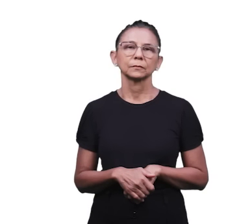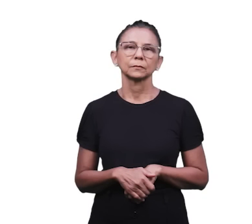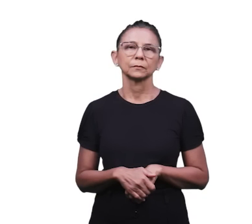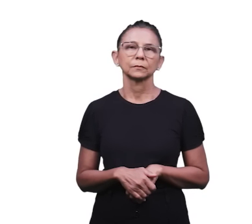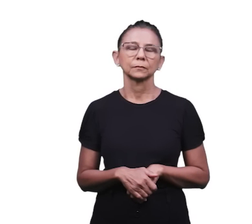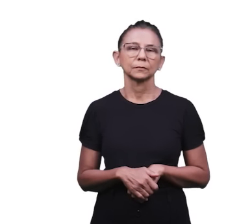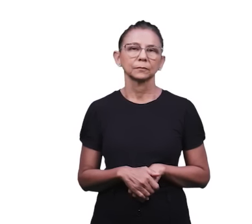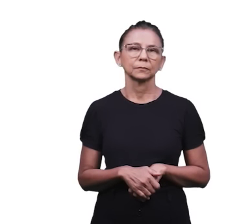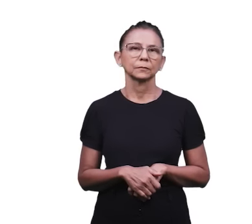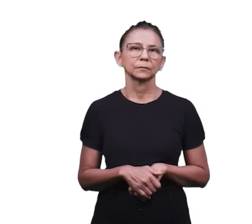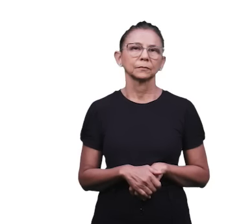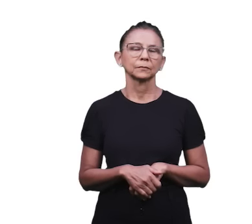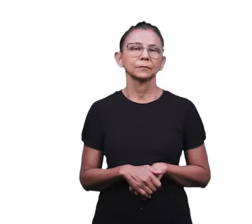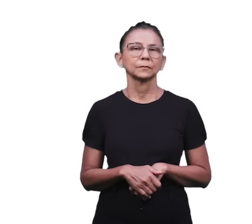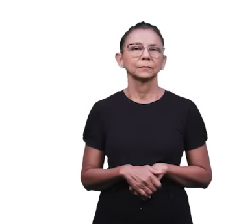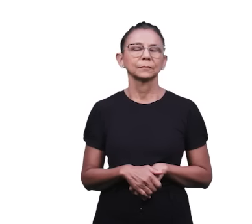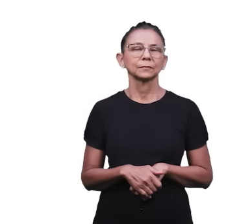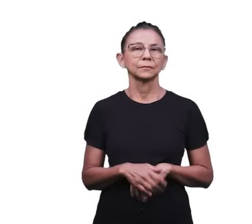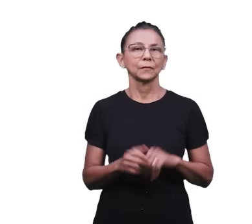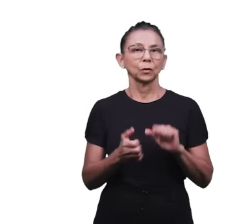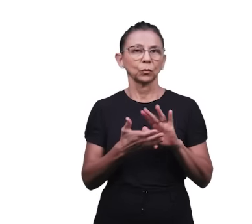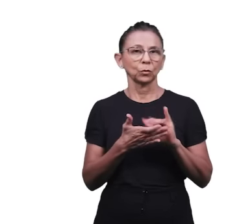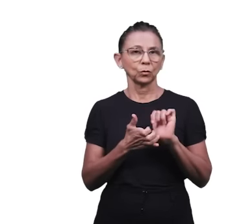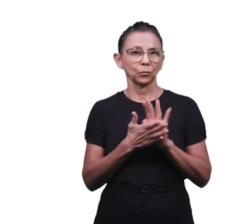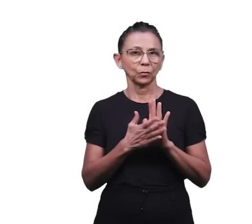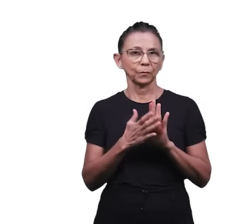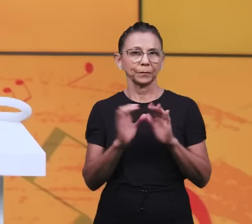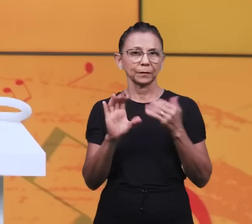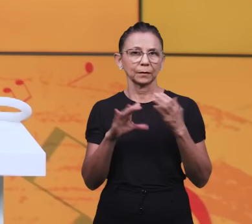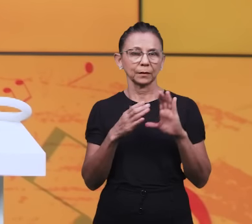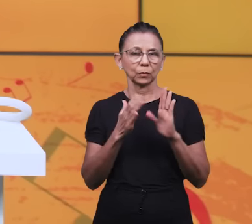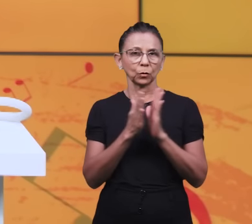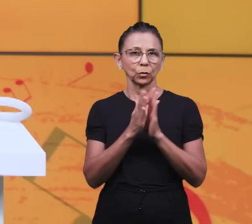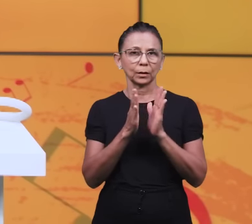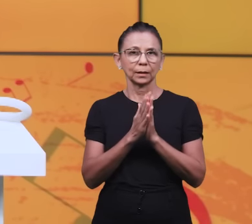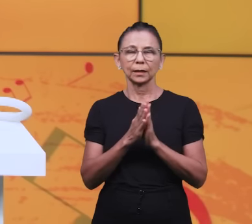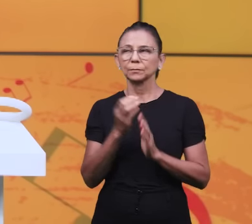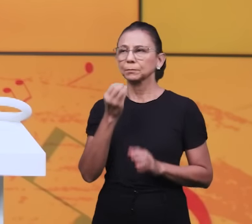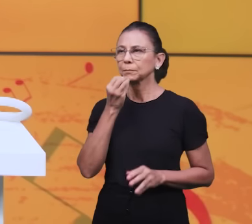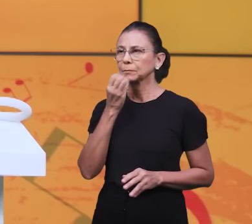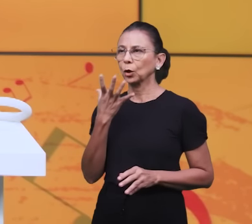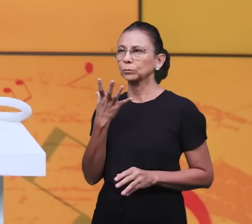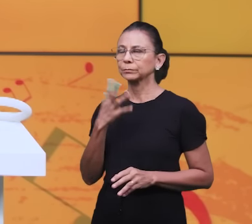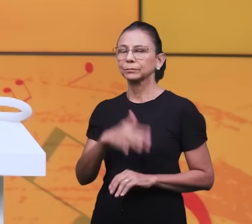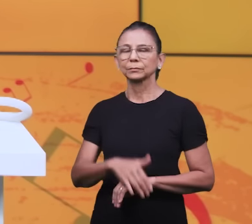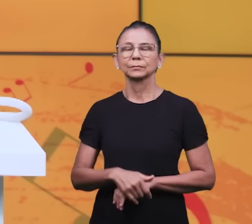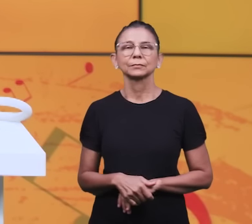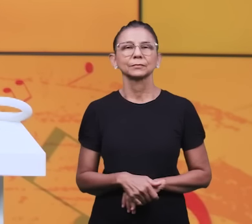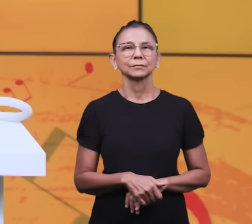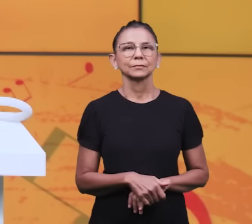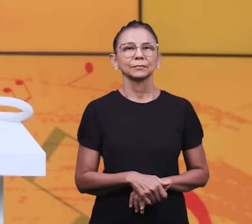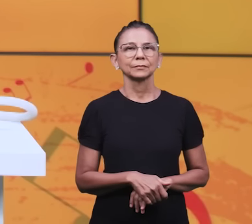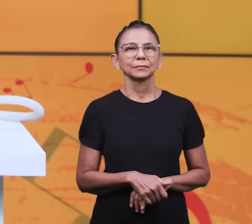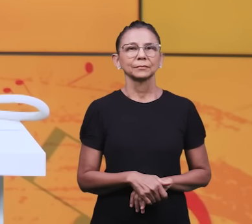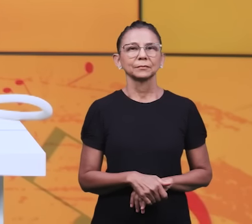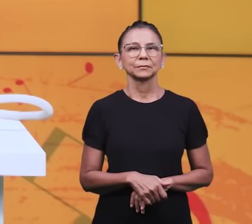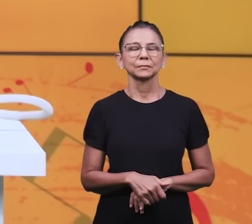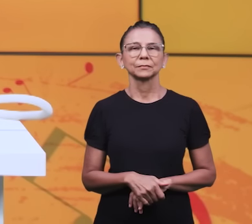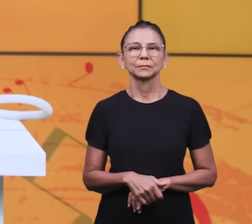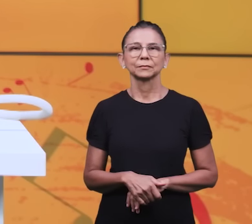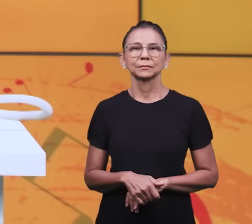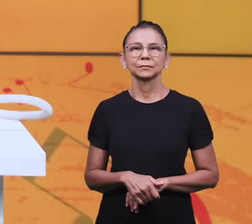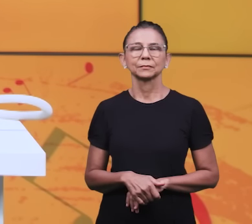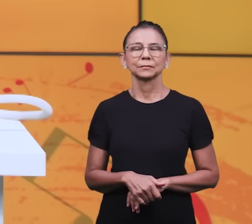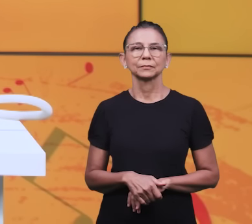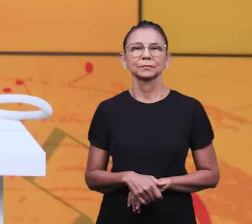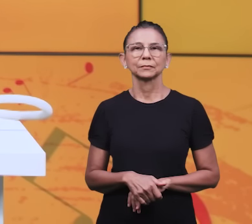Me dorme hora faz bem Amém Agora nós vamos tocar esta primeira